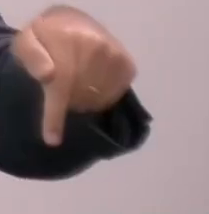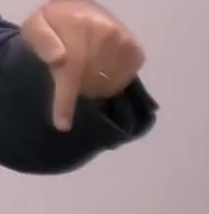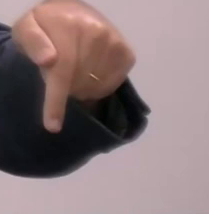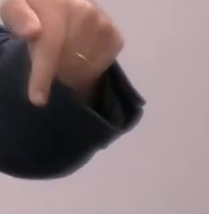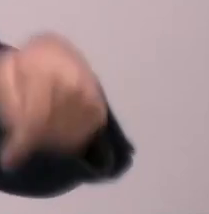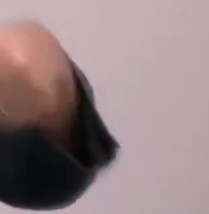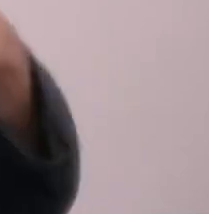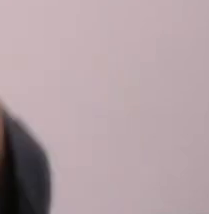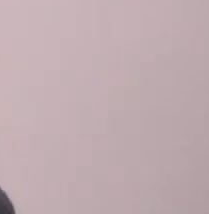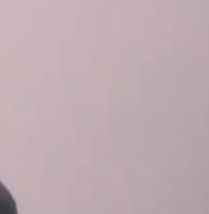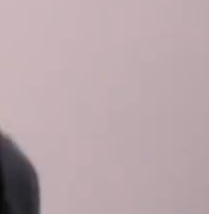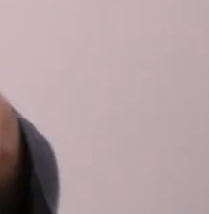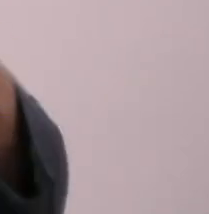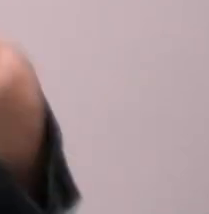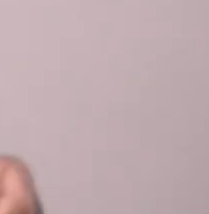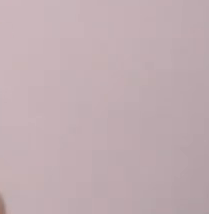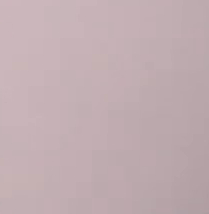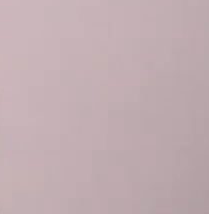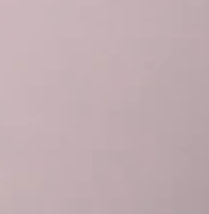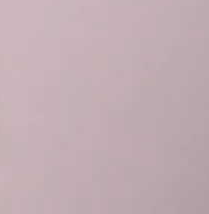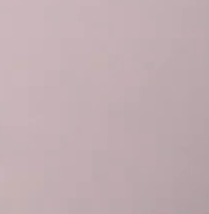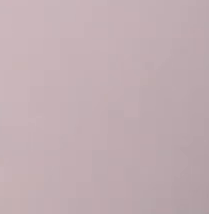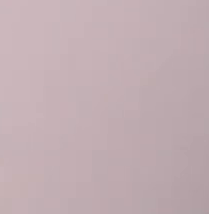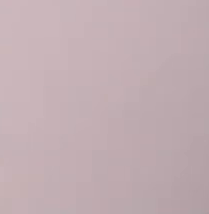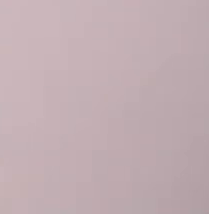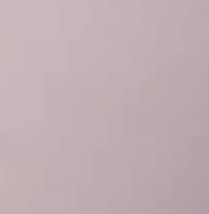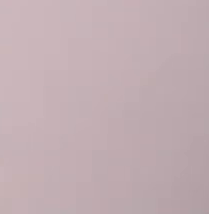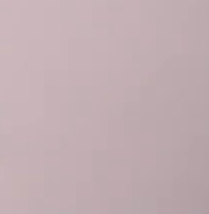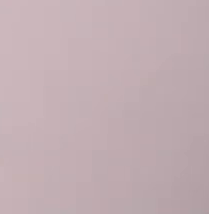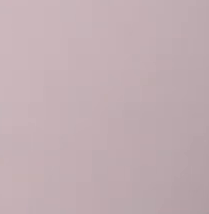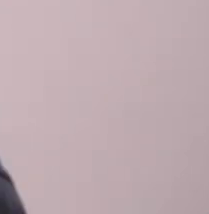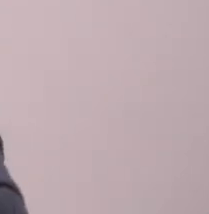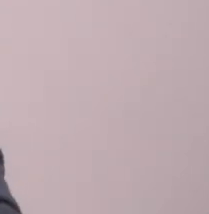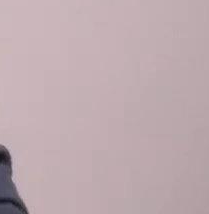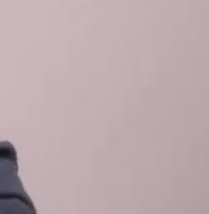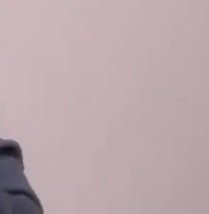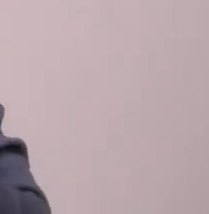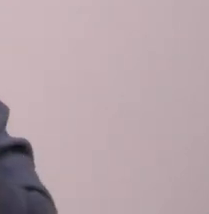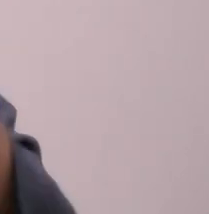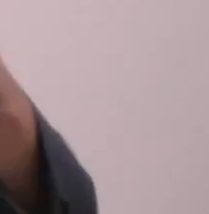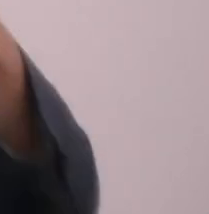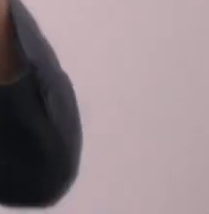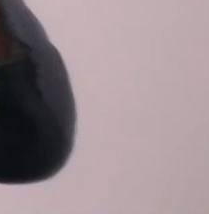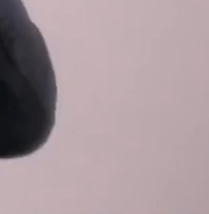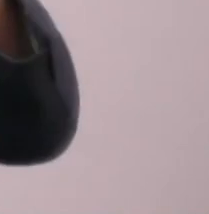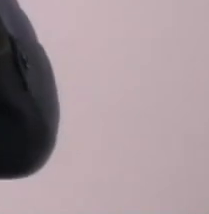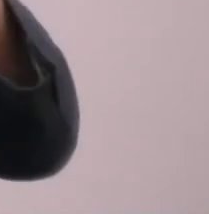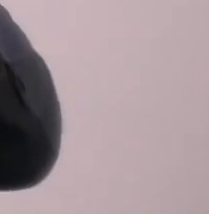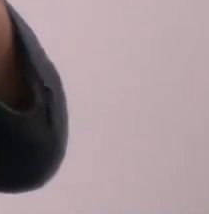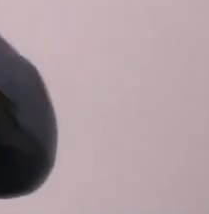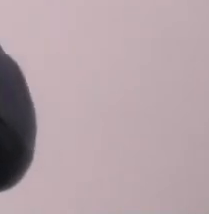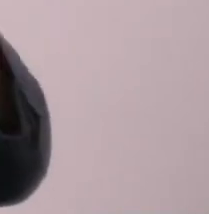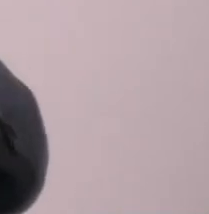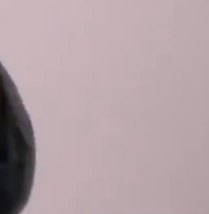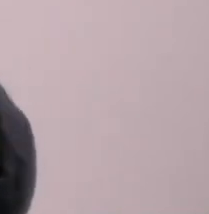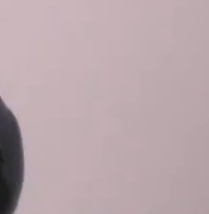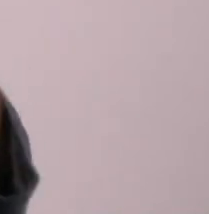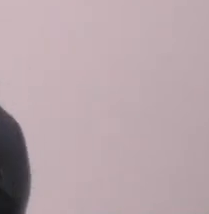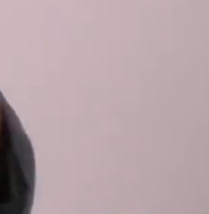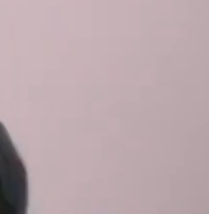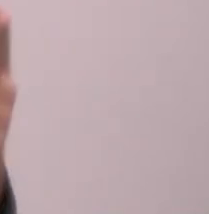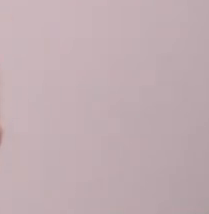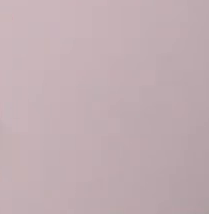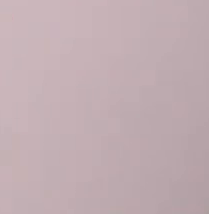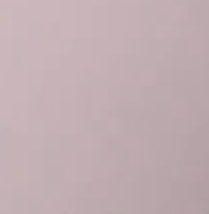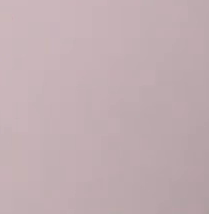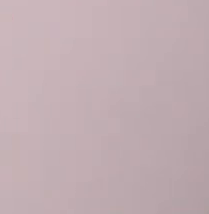da FATEC, têm que resistir para a FATEC continuar funcionando. Enquanto isso, várias unidades vão sendo abertas sem nenhum planejamento, sem